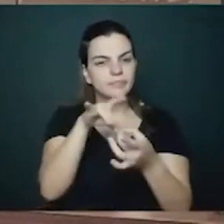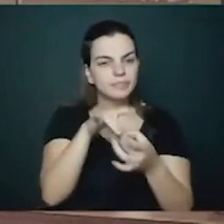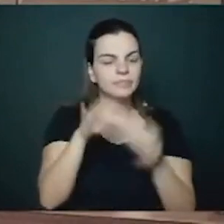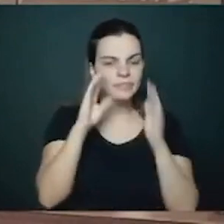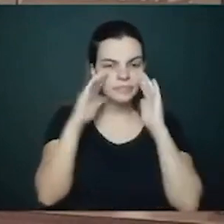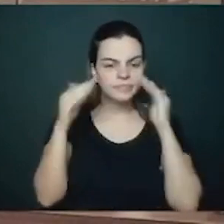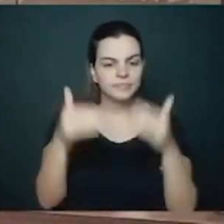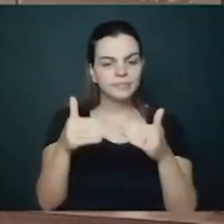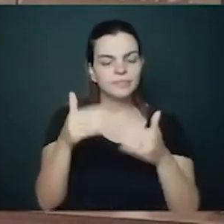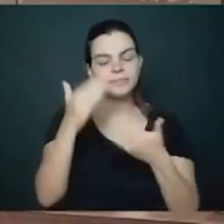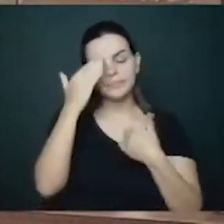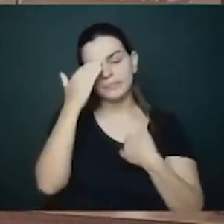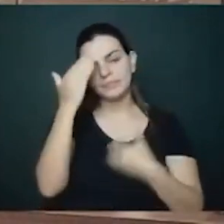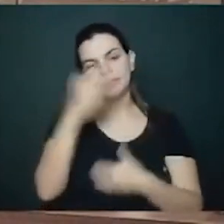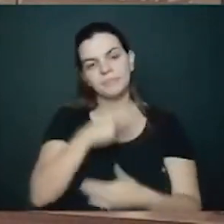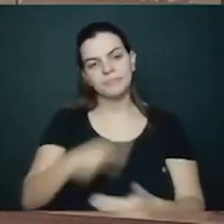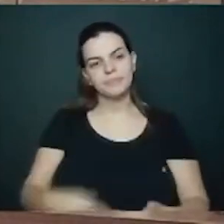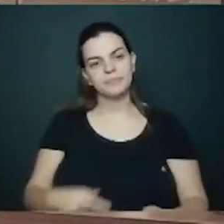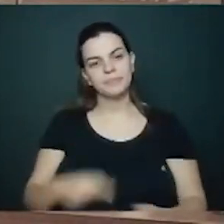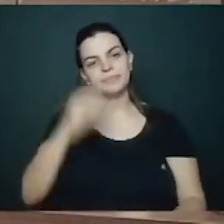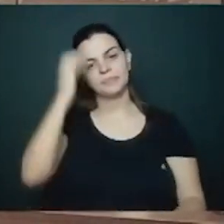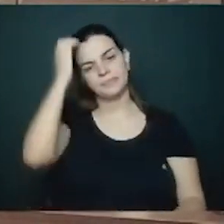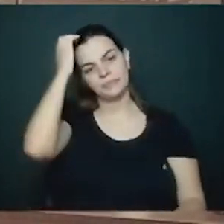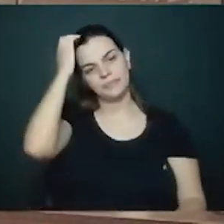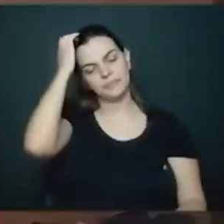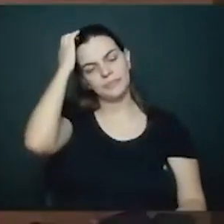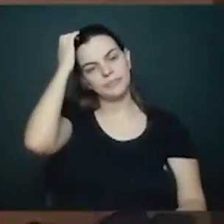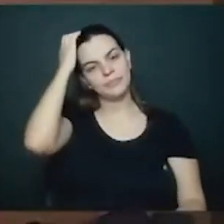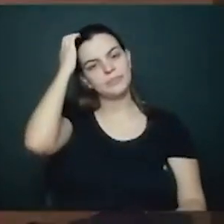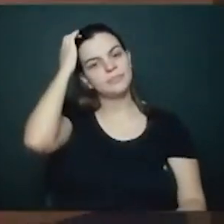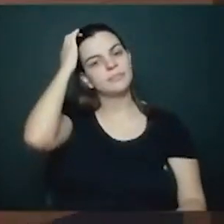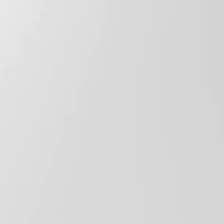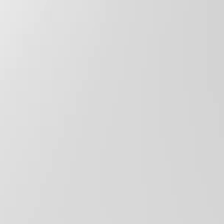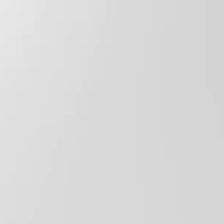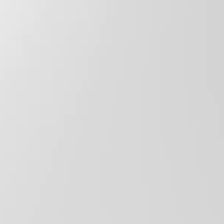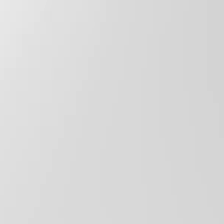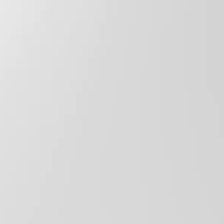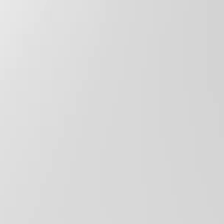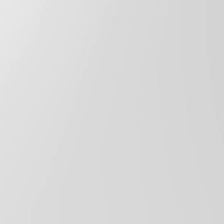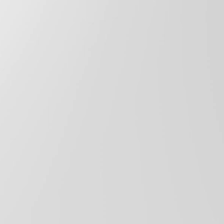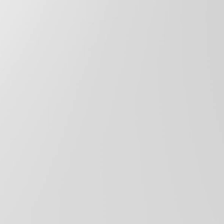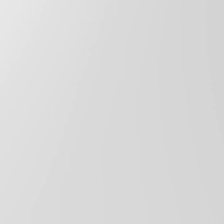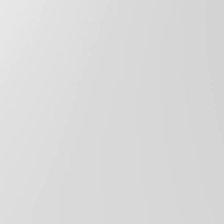isso, agradeço, presidente, bom trabalho a todos. Obrigado, igualmente, vereador João das Cinco Irmãos.